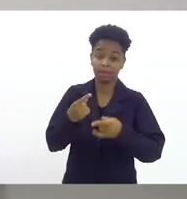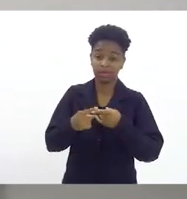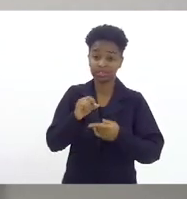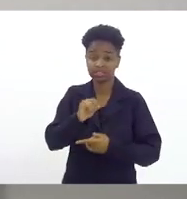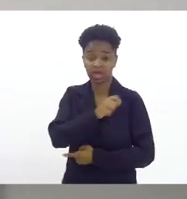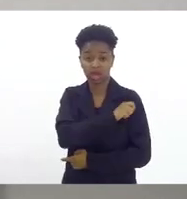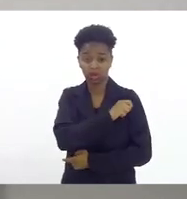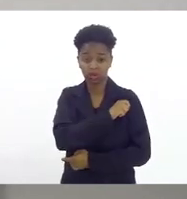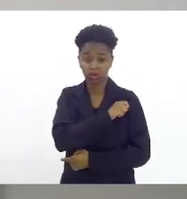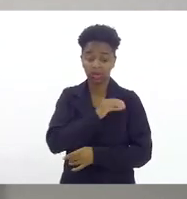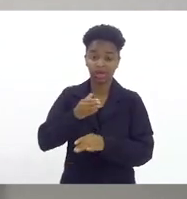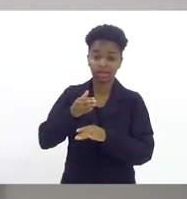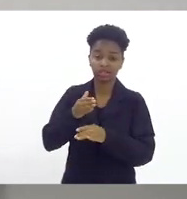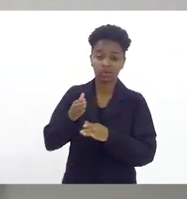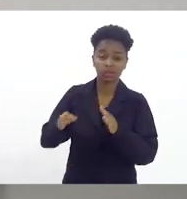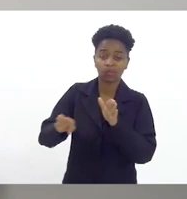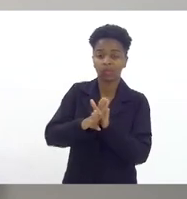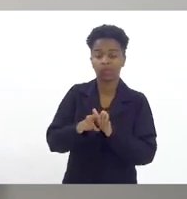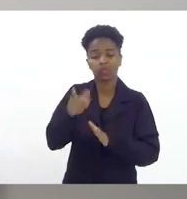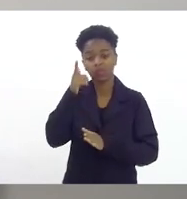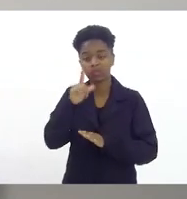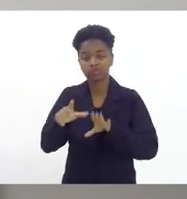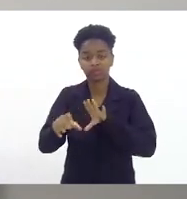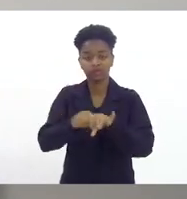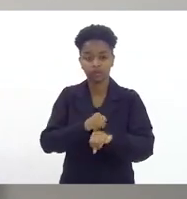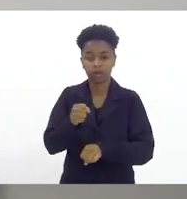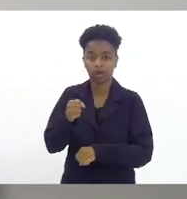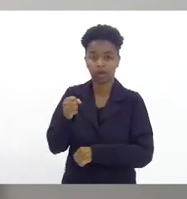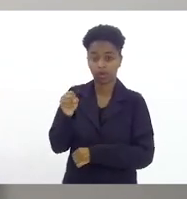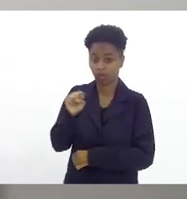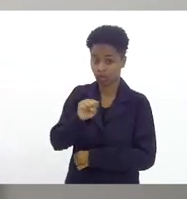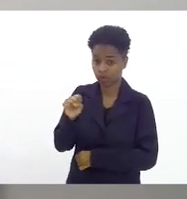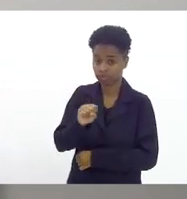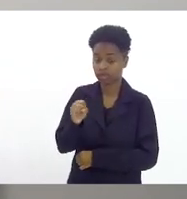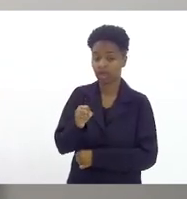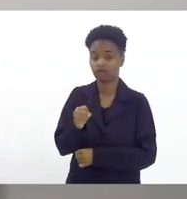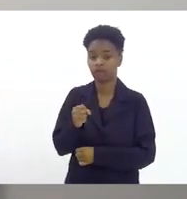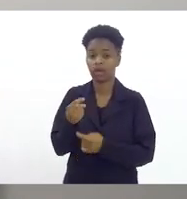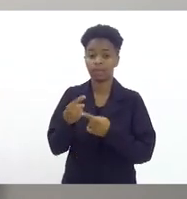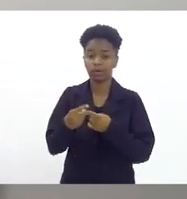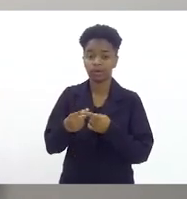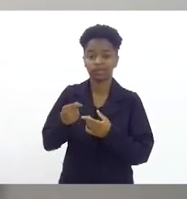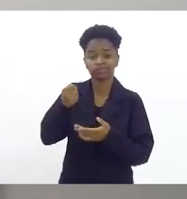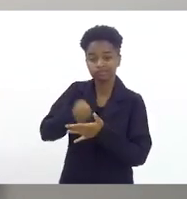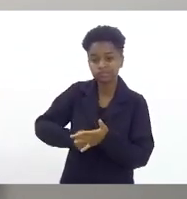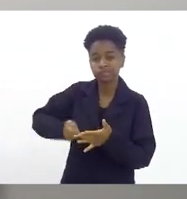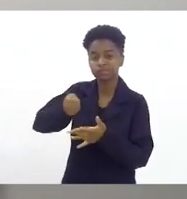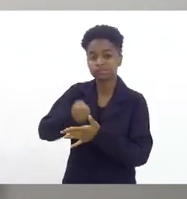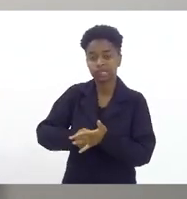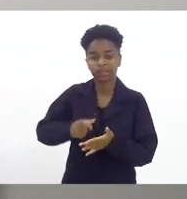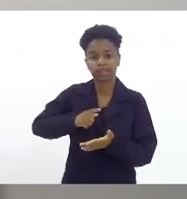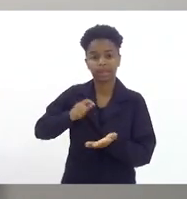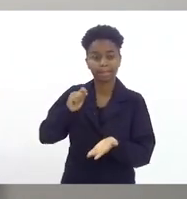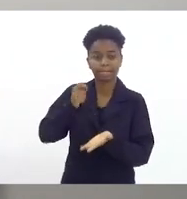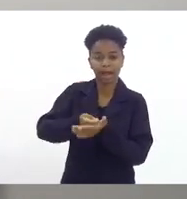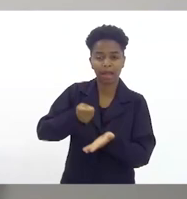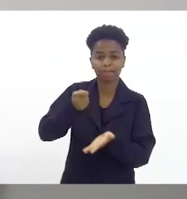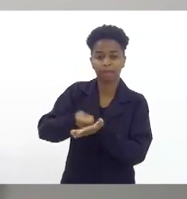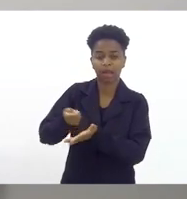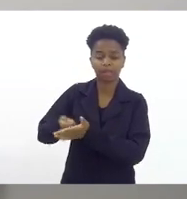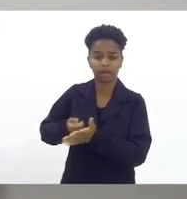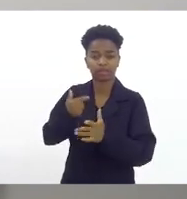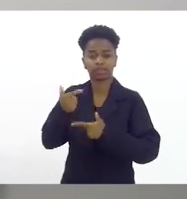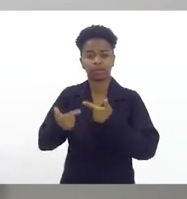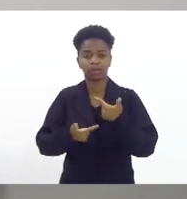oitavo período da prejuízo para faculdade privada porque muita gente pelo caminho vai desistindo né o custo a forma de trabalho